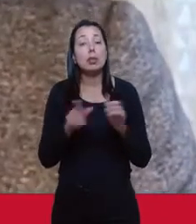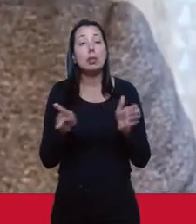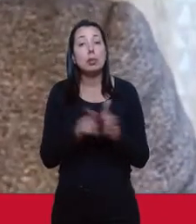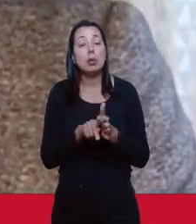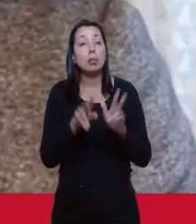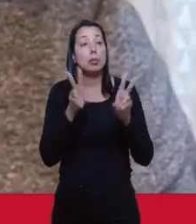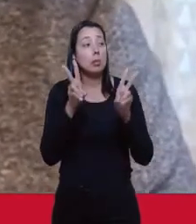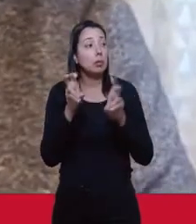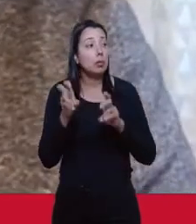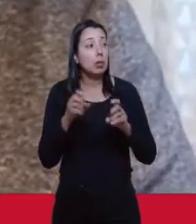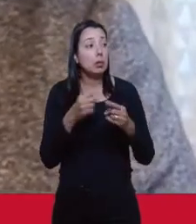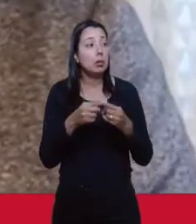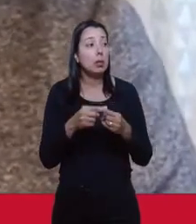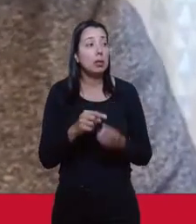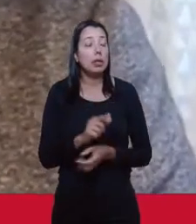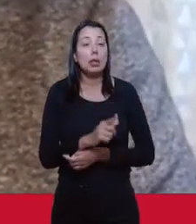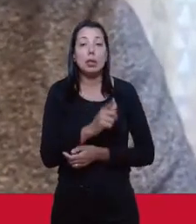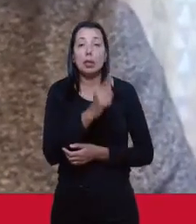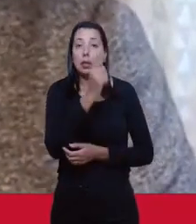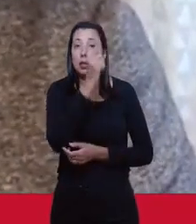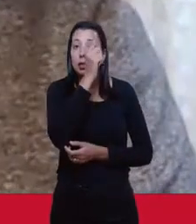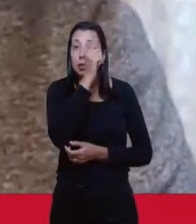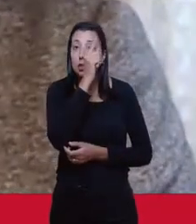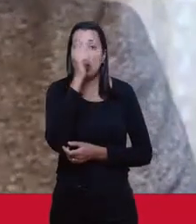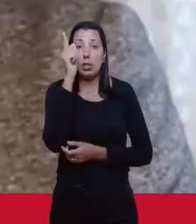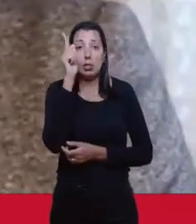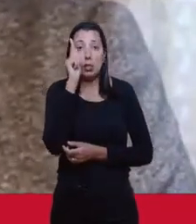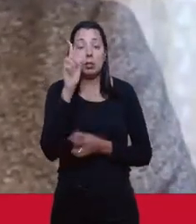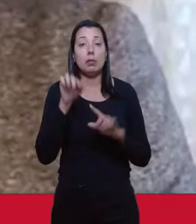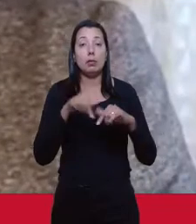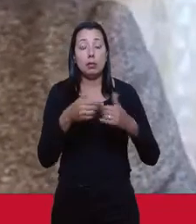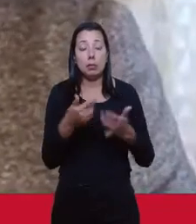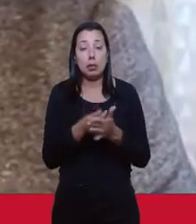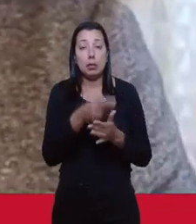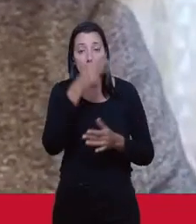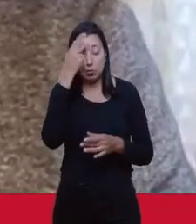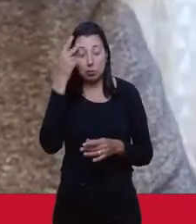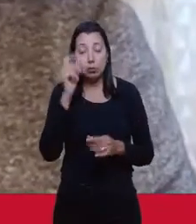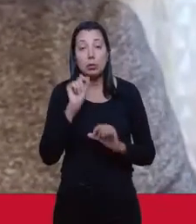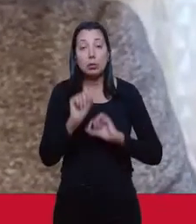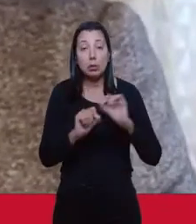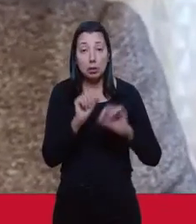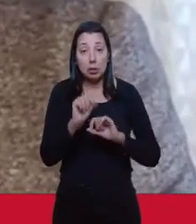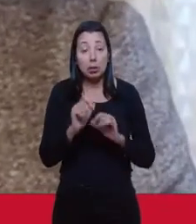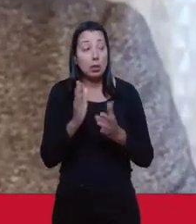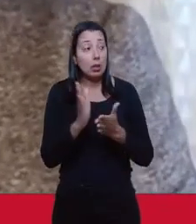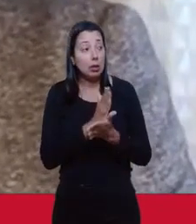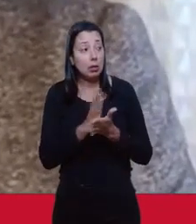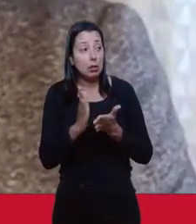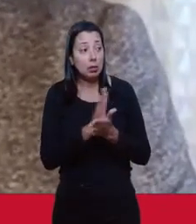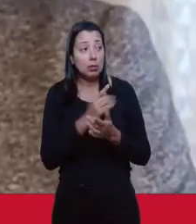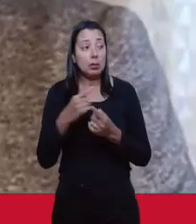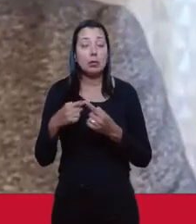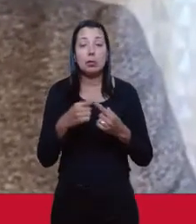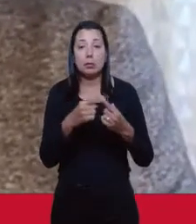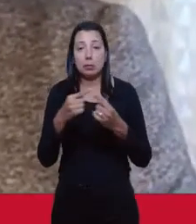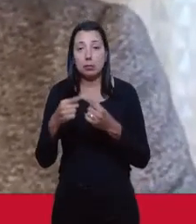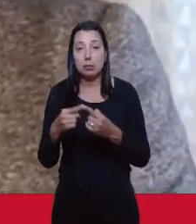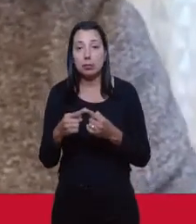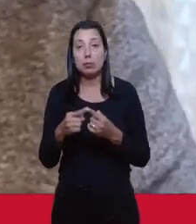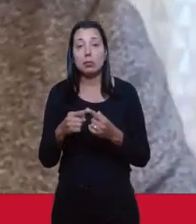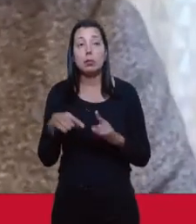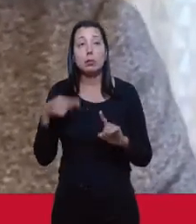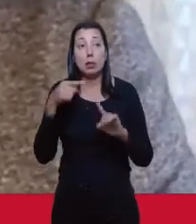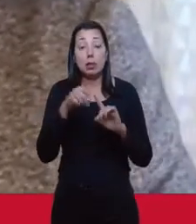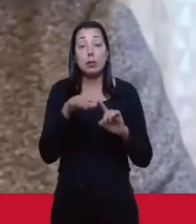tema, isso mexeu em algum aspecto da personalidade desse sujeito, né? em algum aspecto pessoal dele, da constituição da